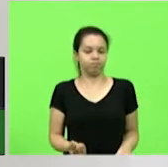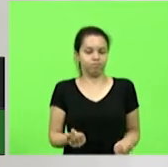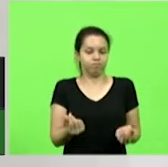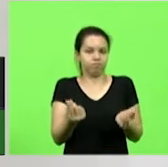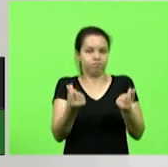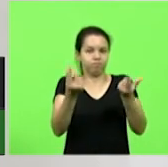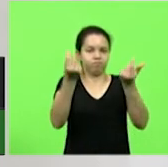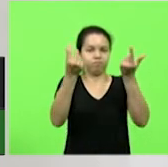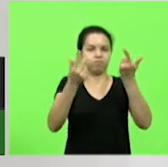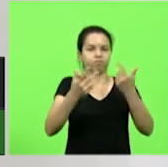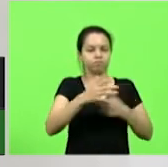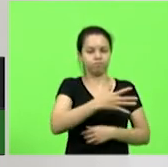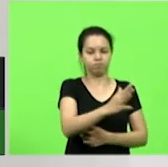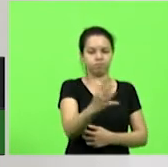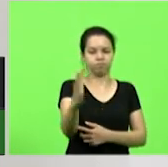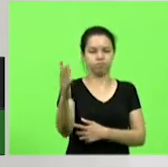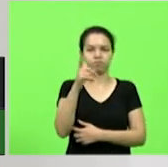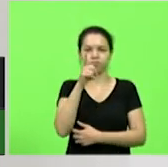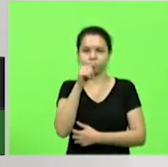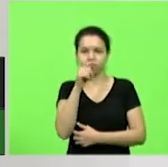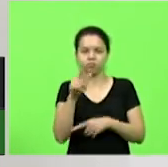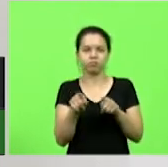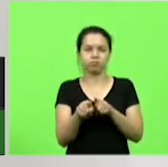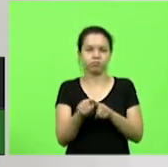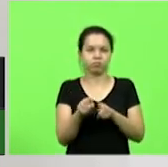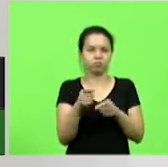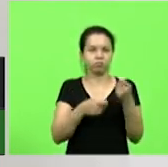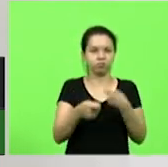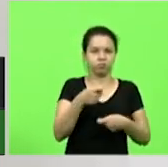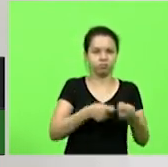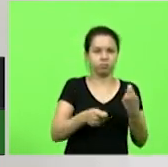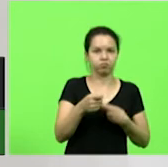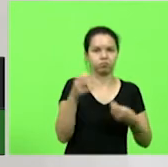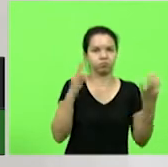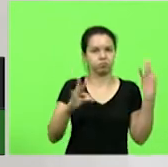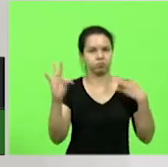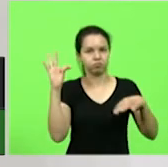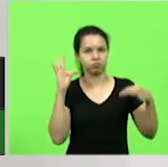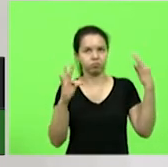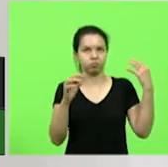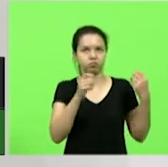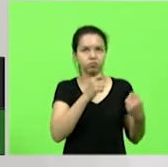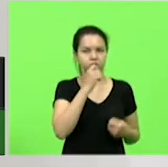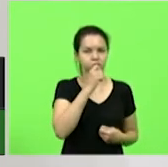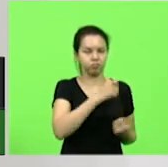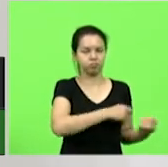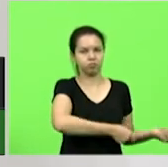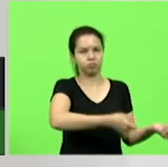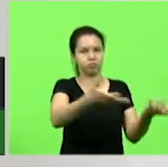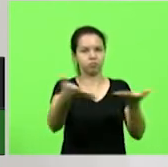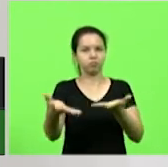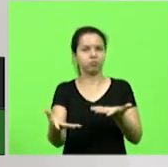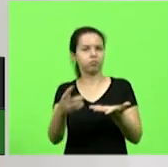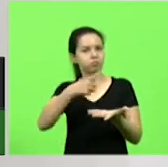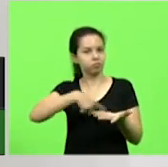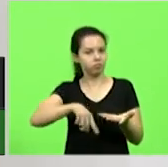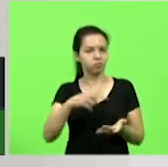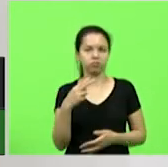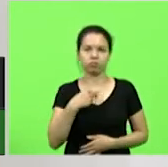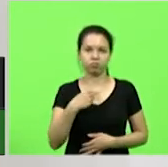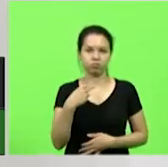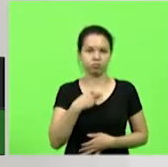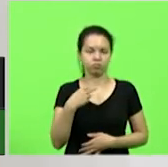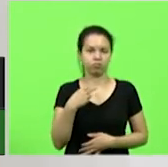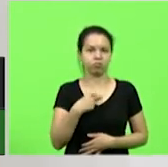náutica, as economias do turismo, da pesca, e nós não podemos nos subtrair